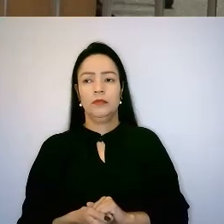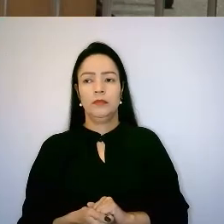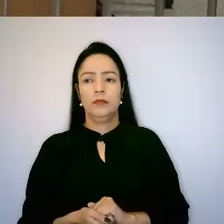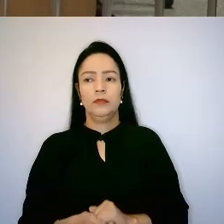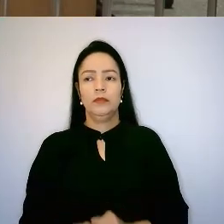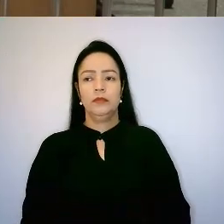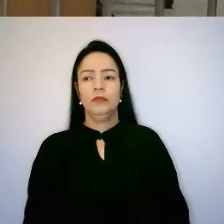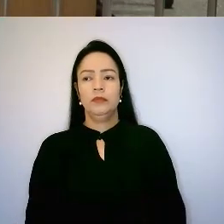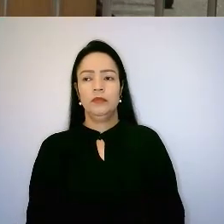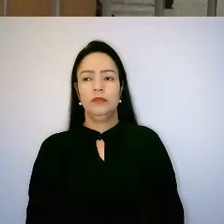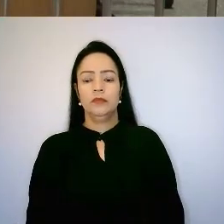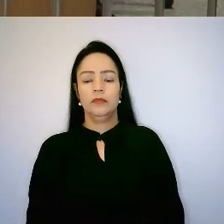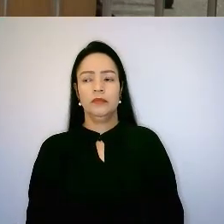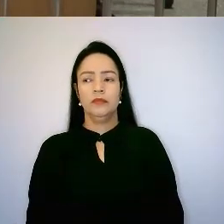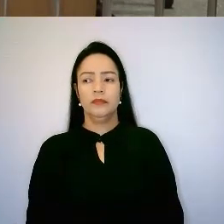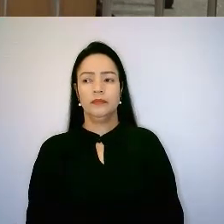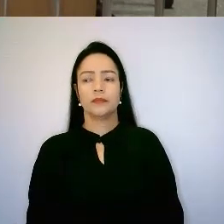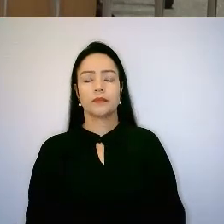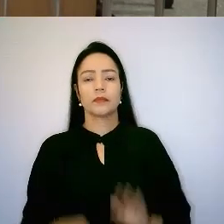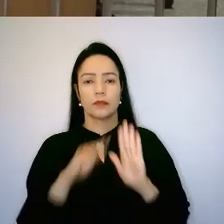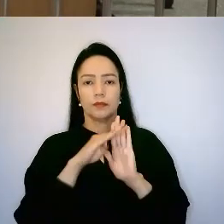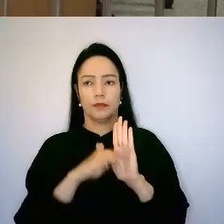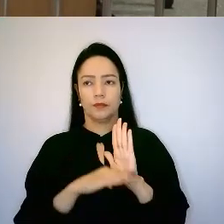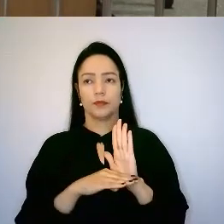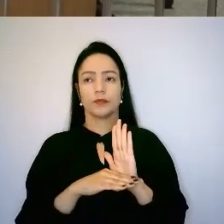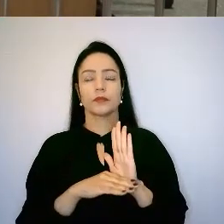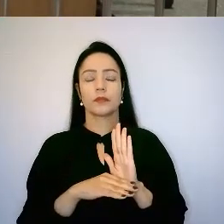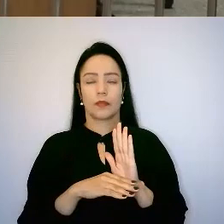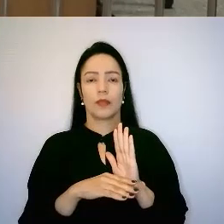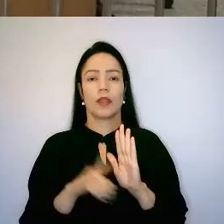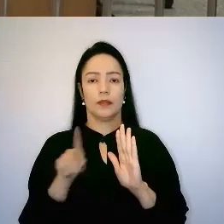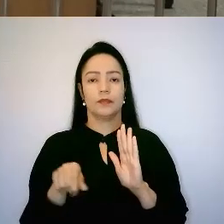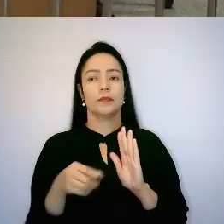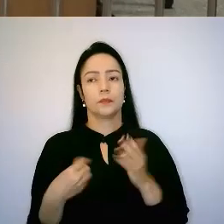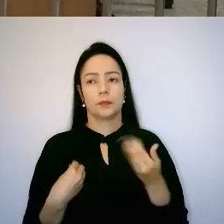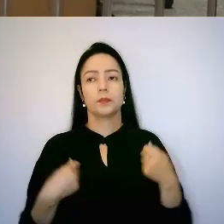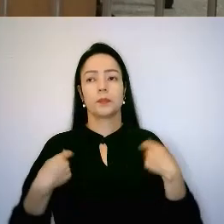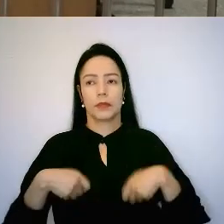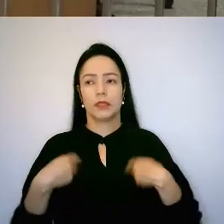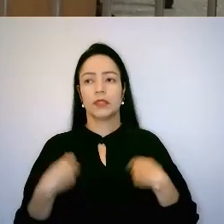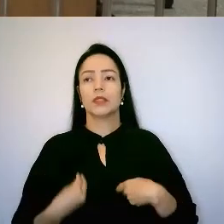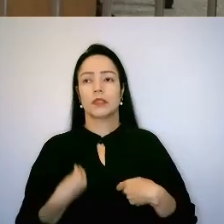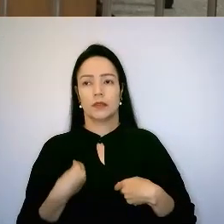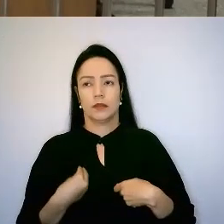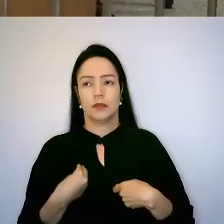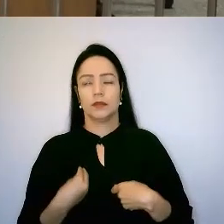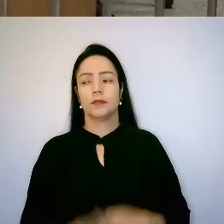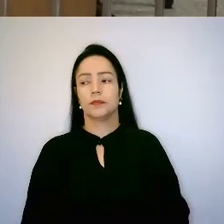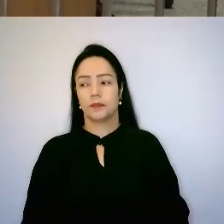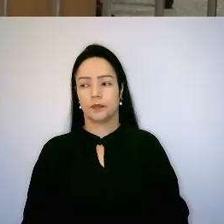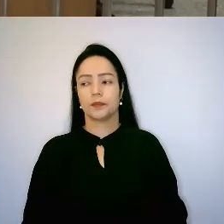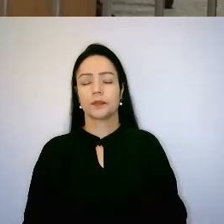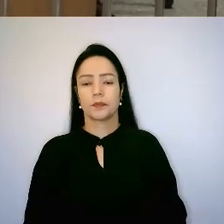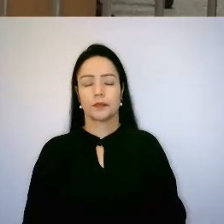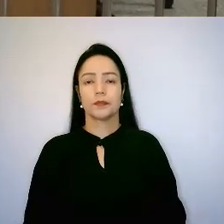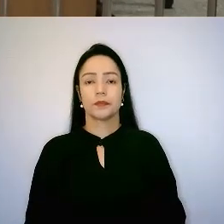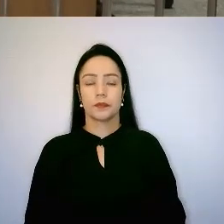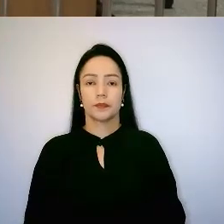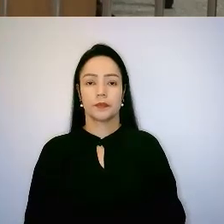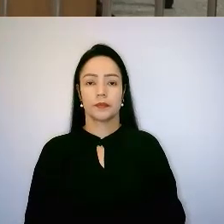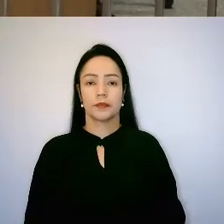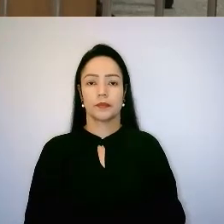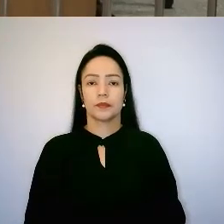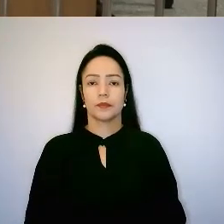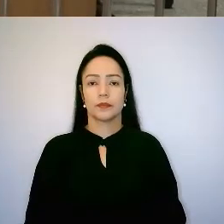quem faltou foi Doutor Ricardo é tem que ter a presença tem que ter tem que ter a presença Então vamos aguardar